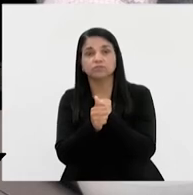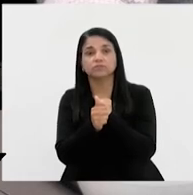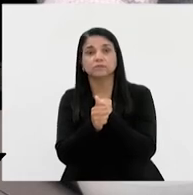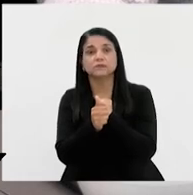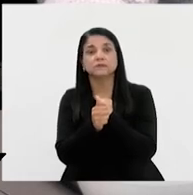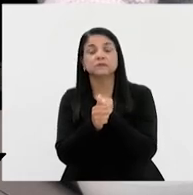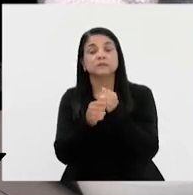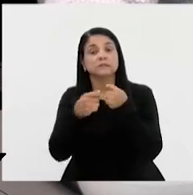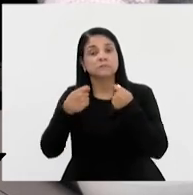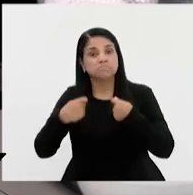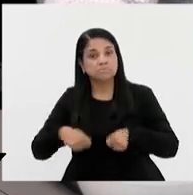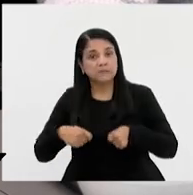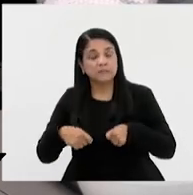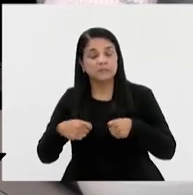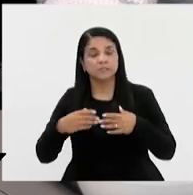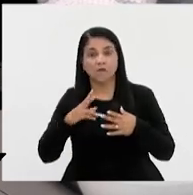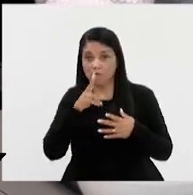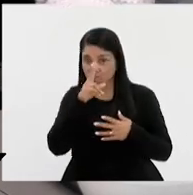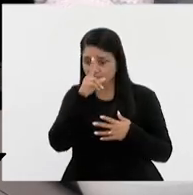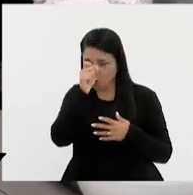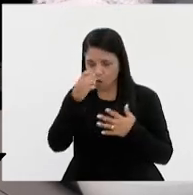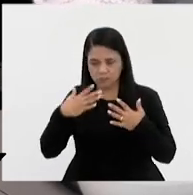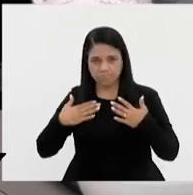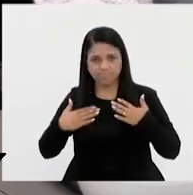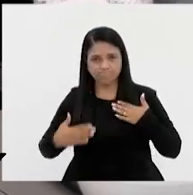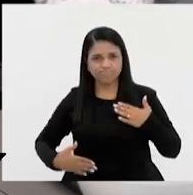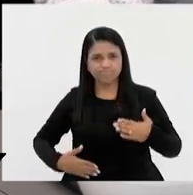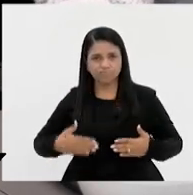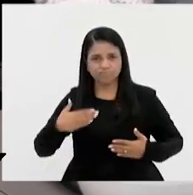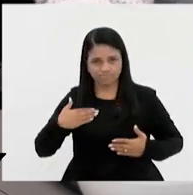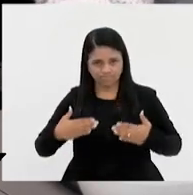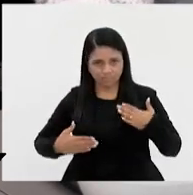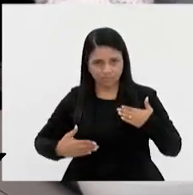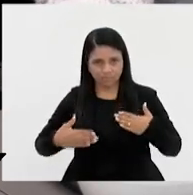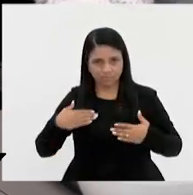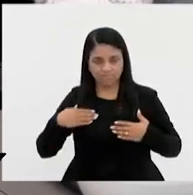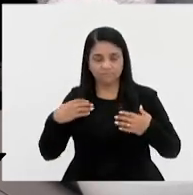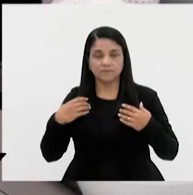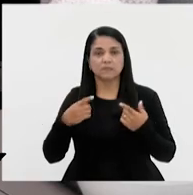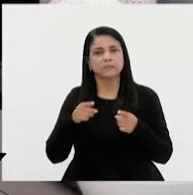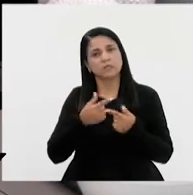dependem do desempenho físico, basicamente, que há outros esportes que são